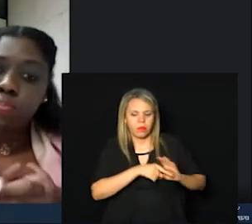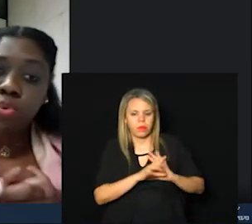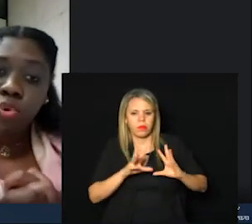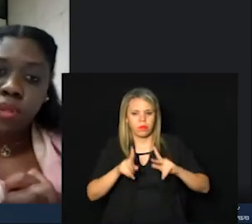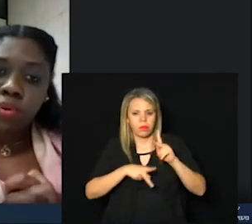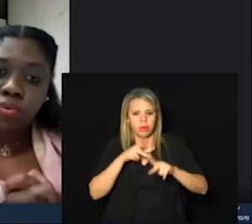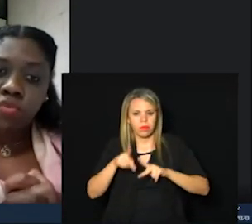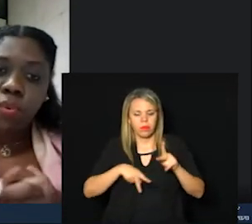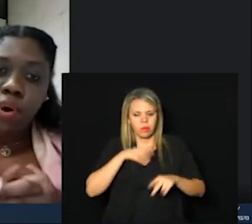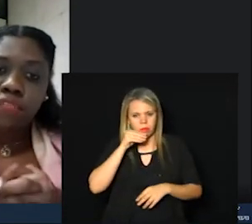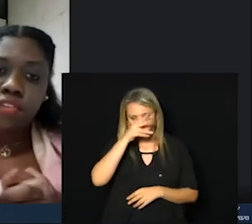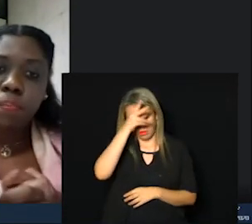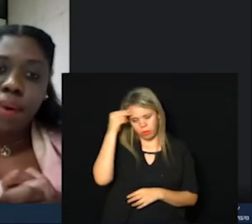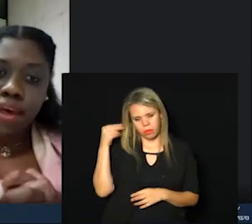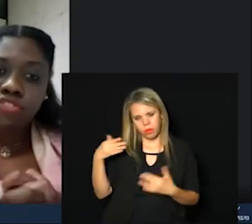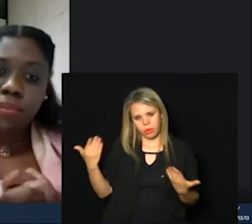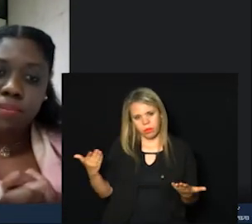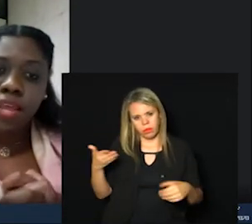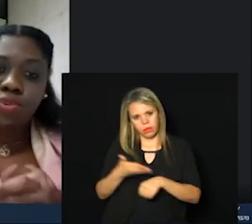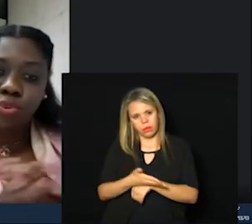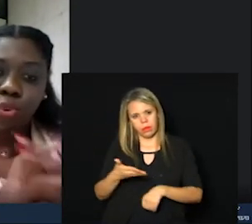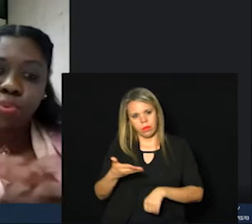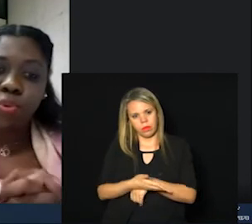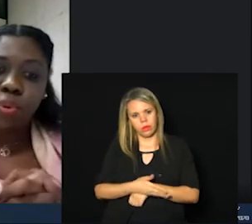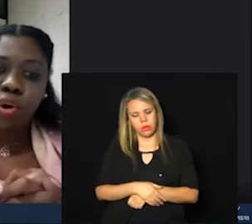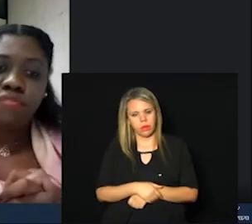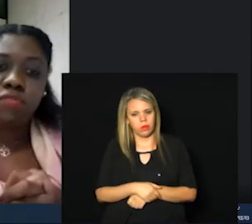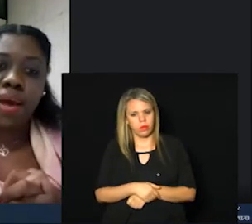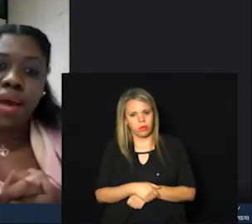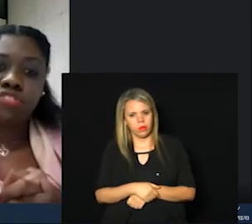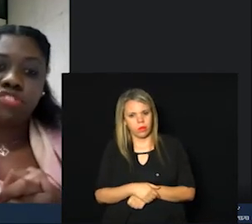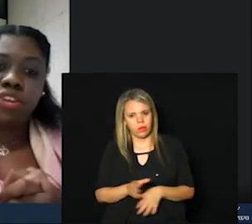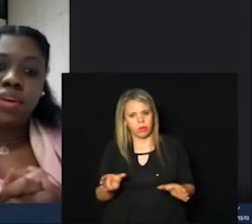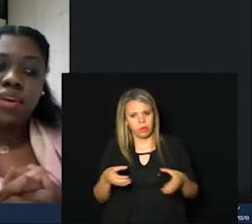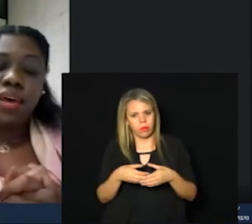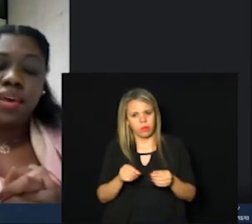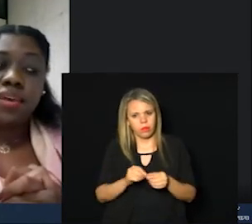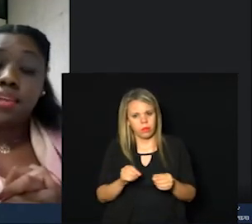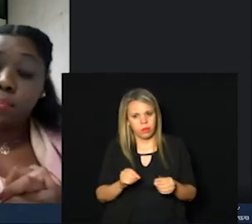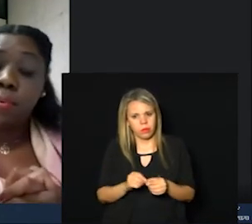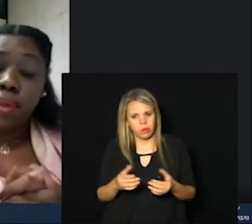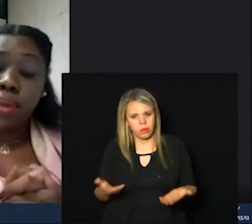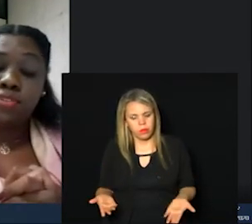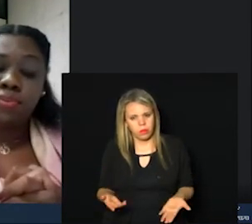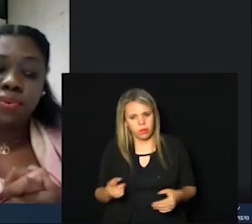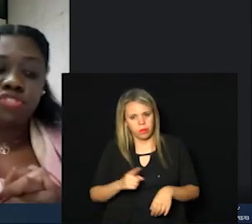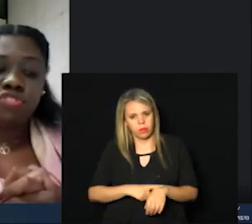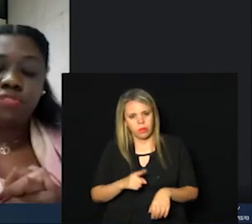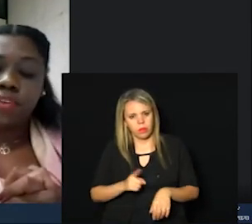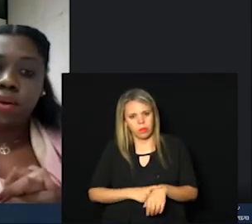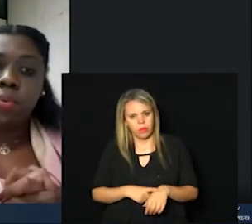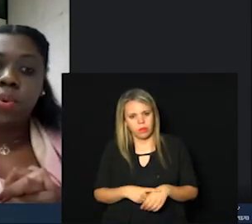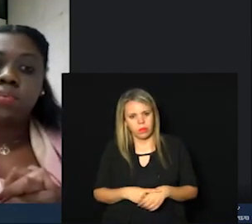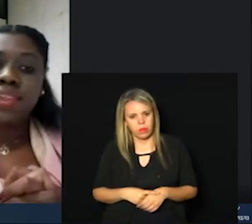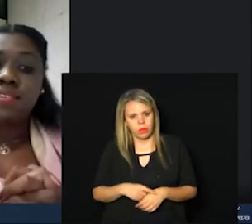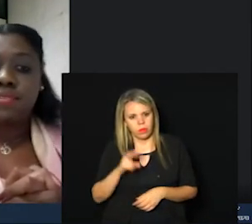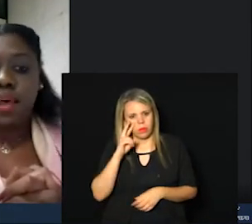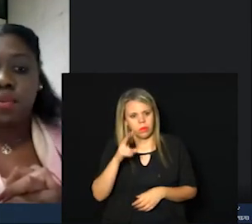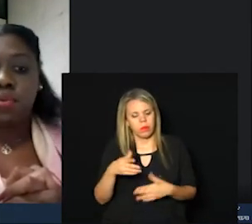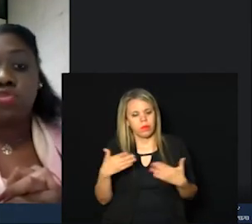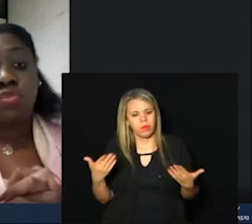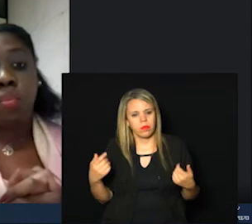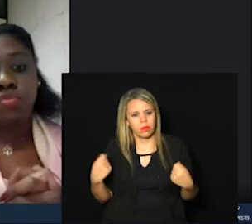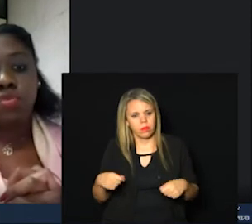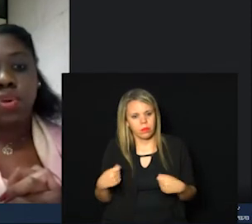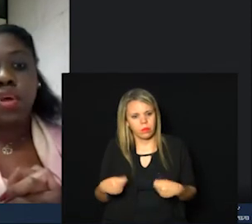servidores públicos, do qual eu faço parte também, do grupo do qual eu faço parte, que nesse momento a gente vê o quão necessário